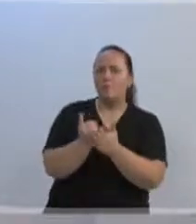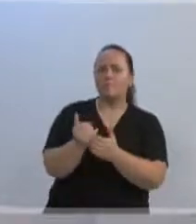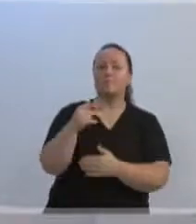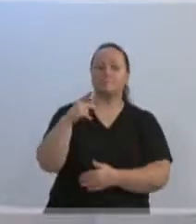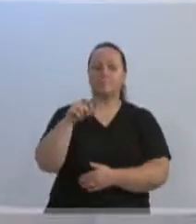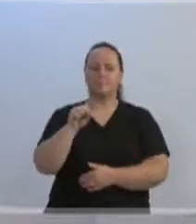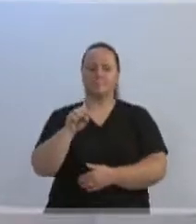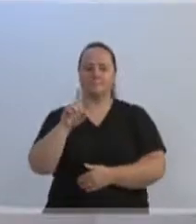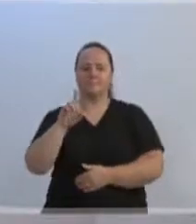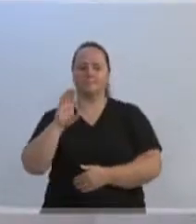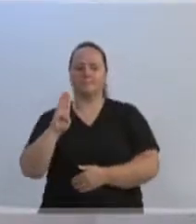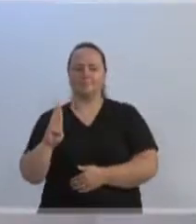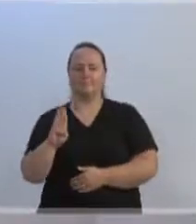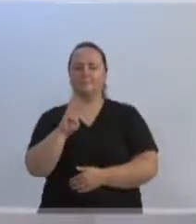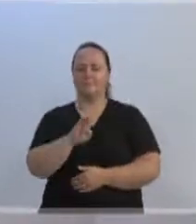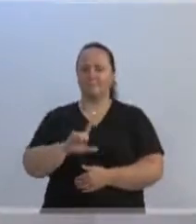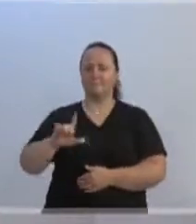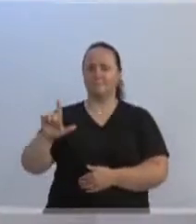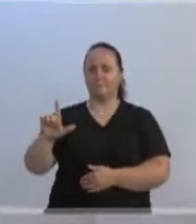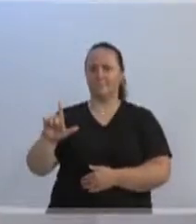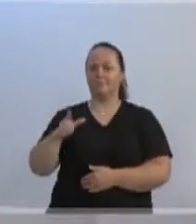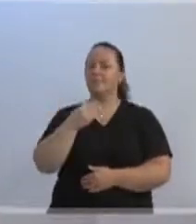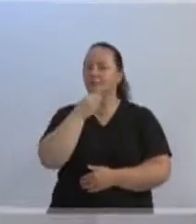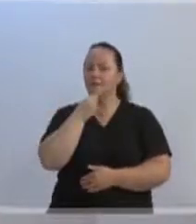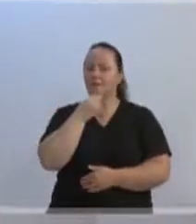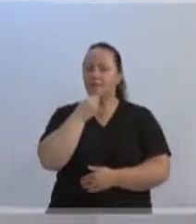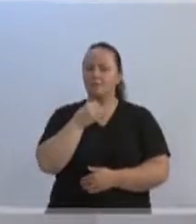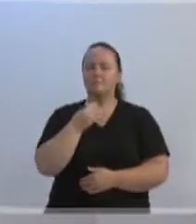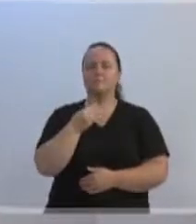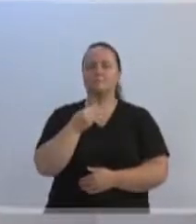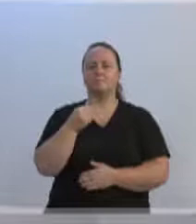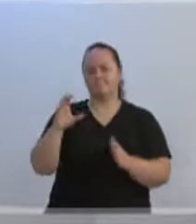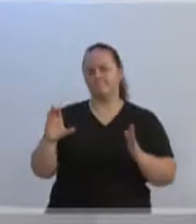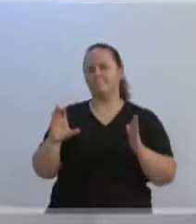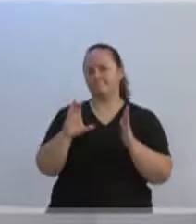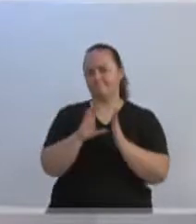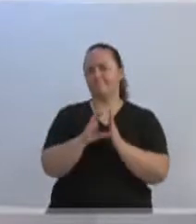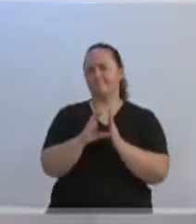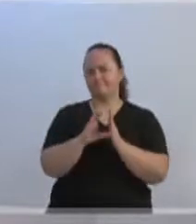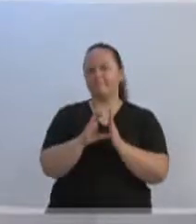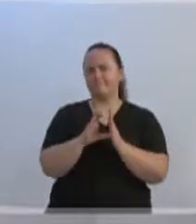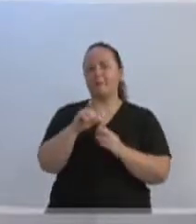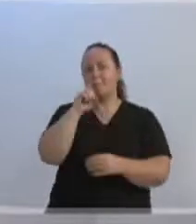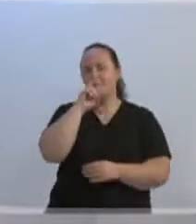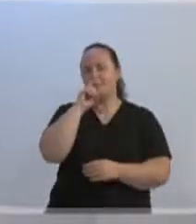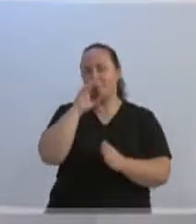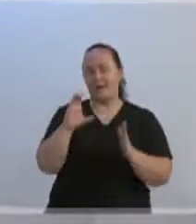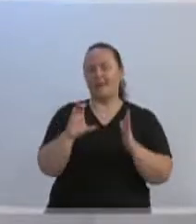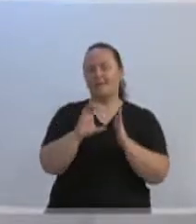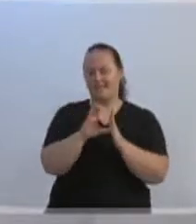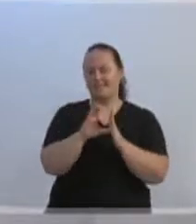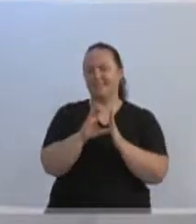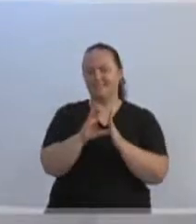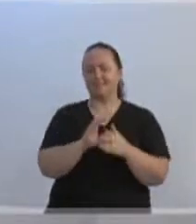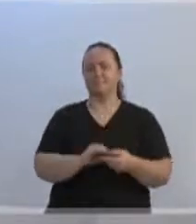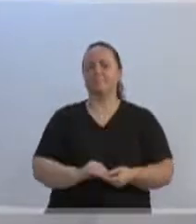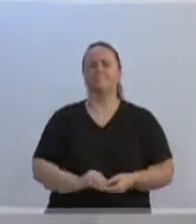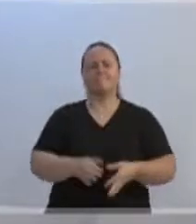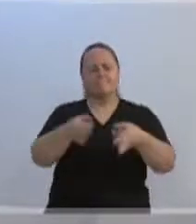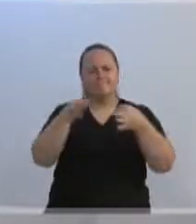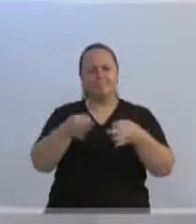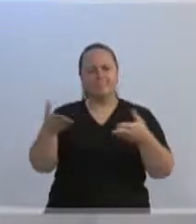aqui de blumenau doutor luiz eduardo caminha que deixa muitos muitas saudades justamente hoje senhores